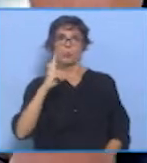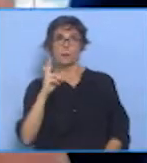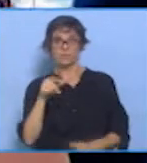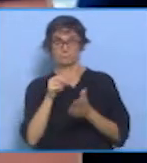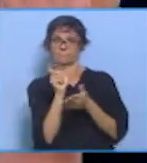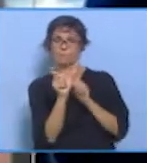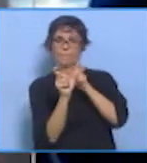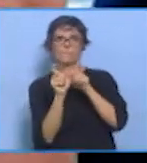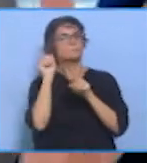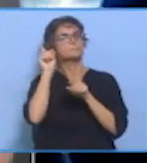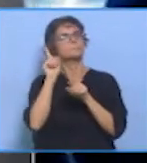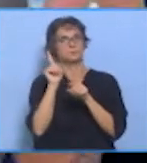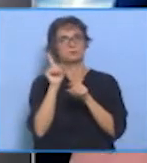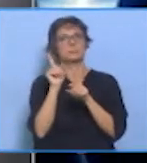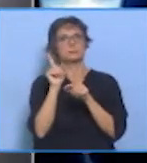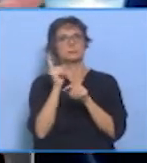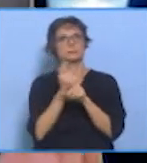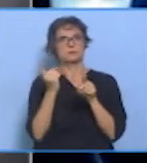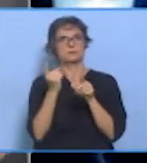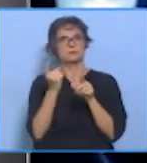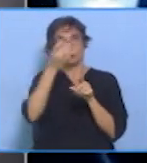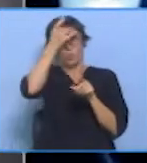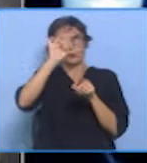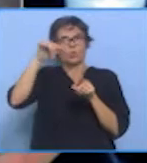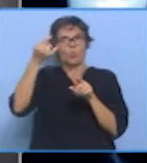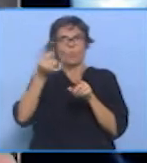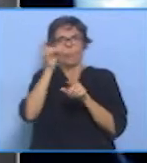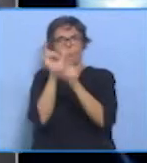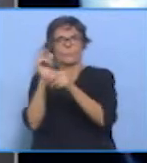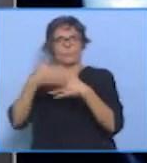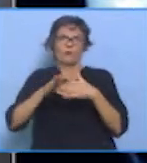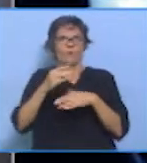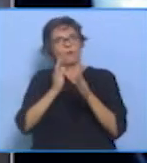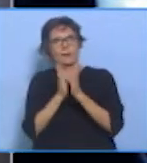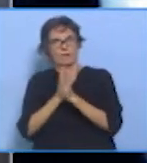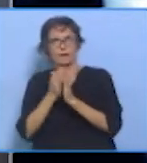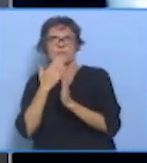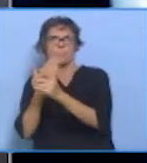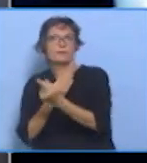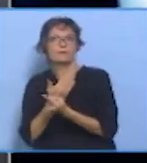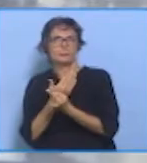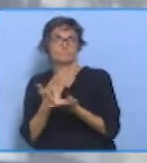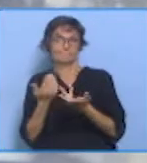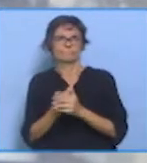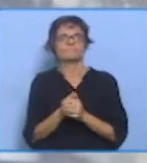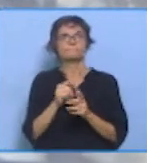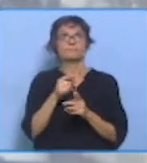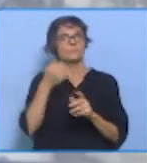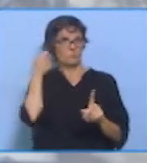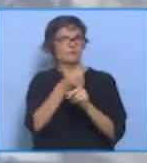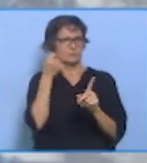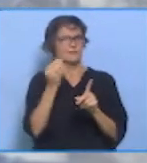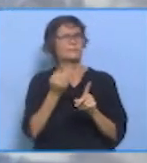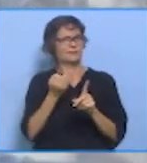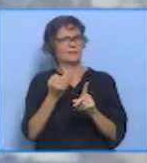à flor da pele, tudo, e depois e surge à tona toda a questão dos leigos. E ficam esses desafios também para cumprir, por certo, nos